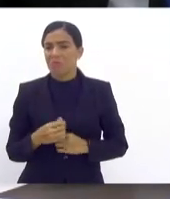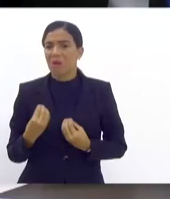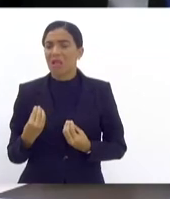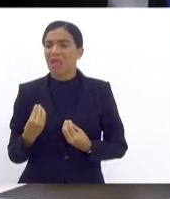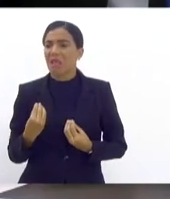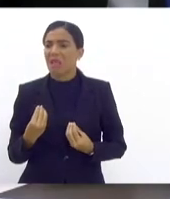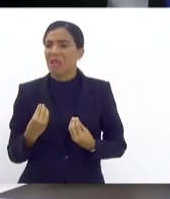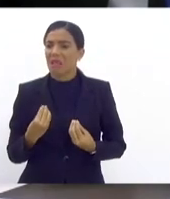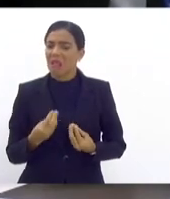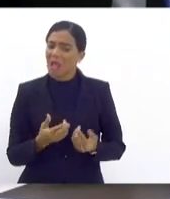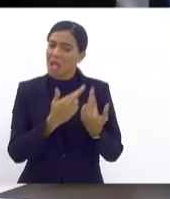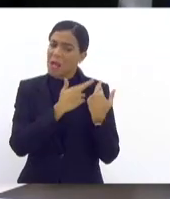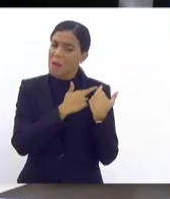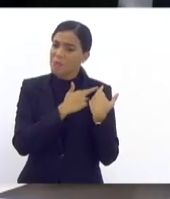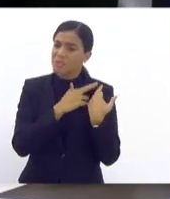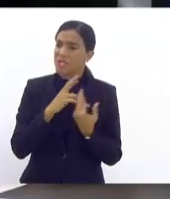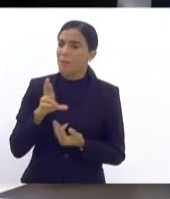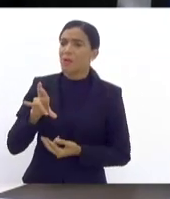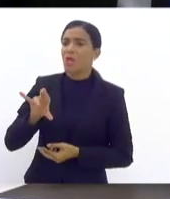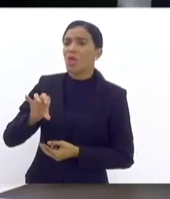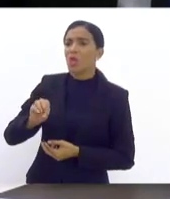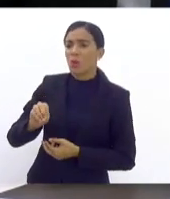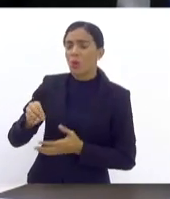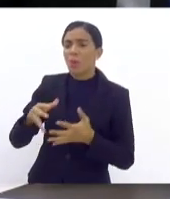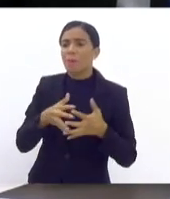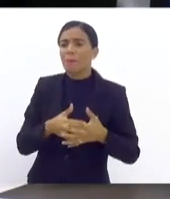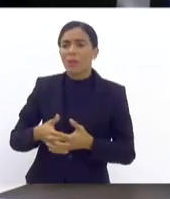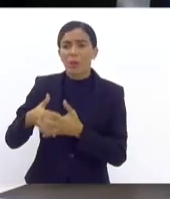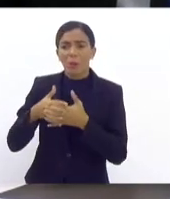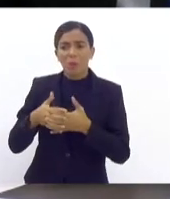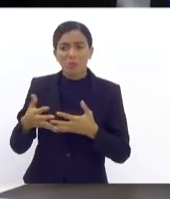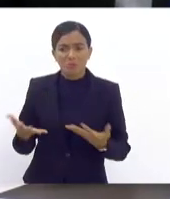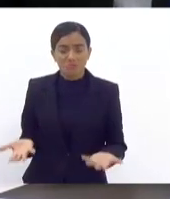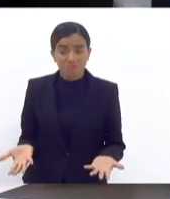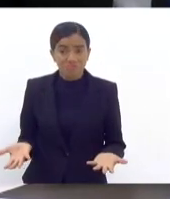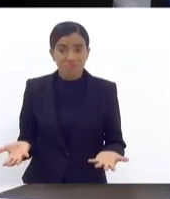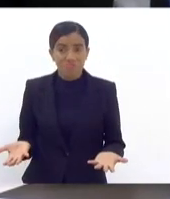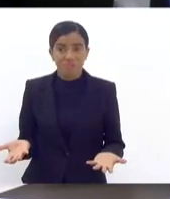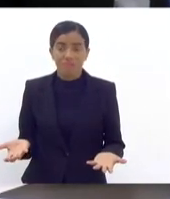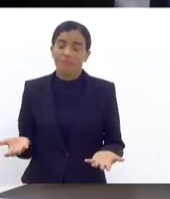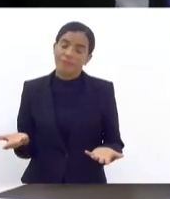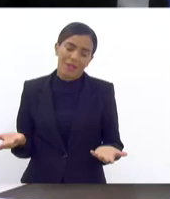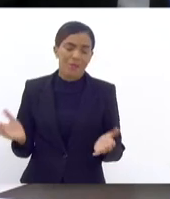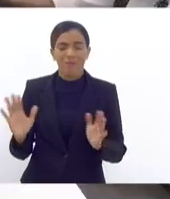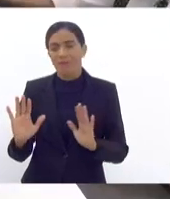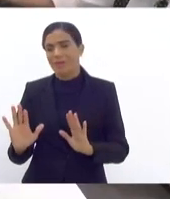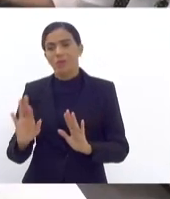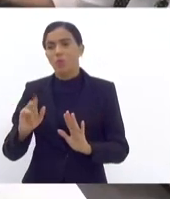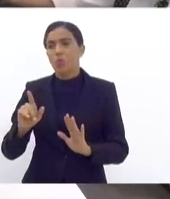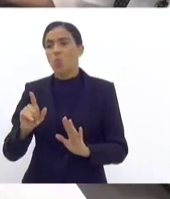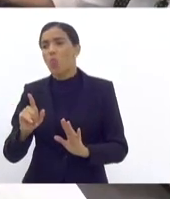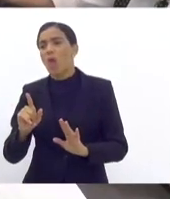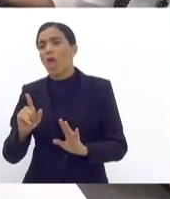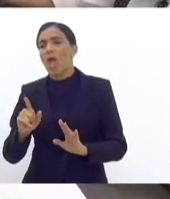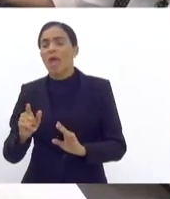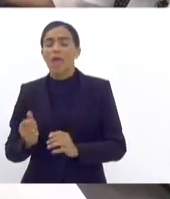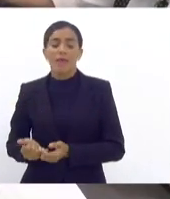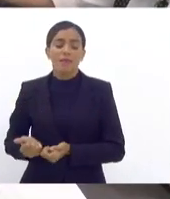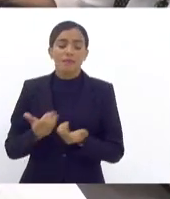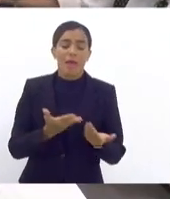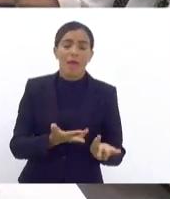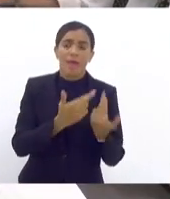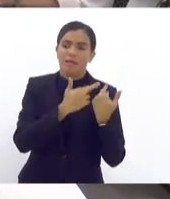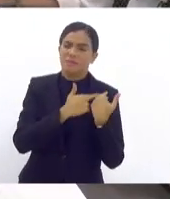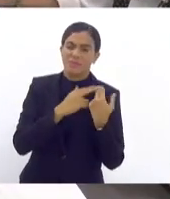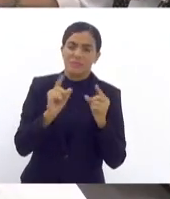atribuído ao Instituto Rio Metrópole. Na verdade, não é a questão aqui, não é a atribuição inicial que